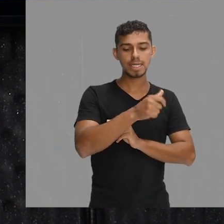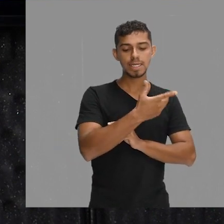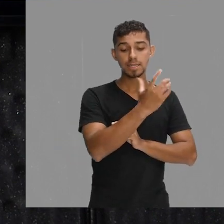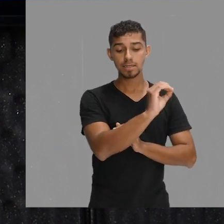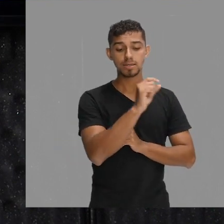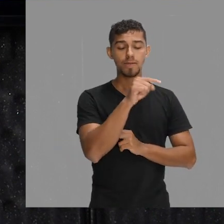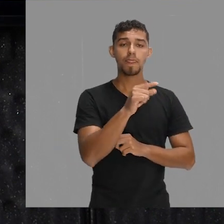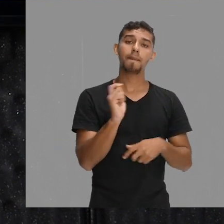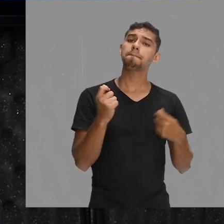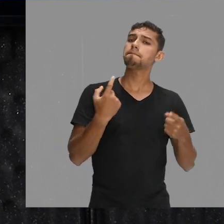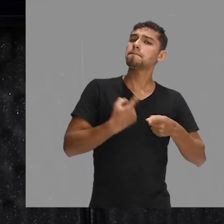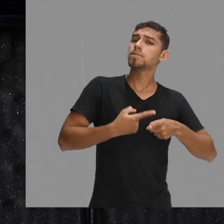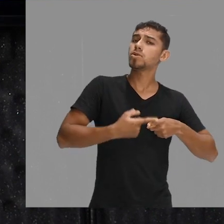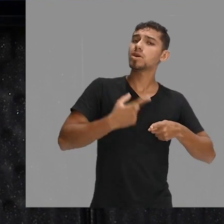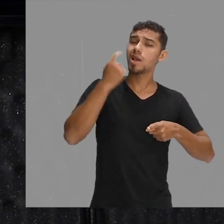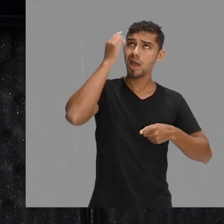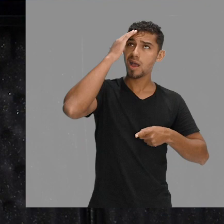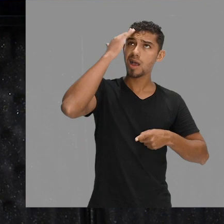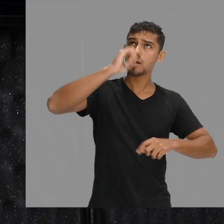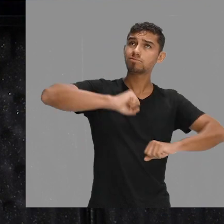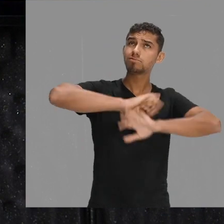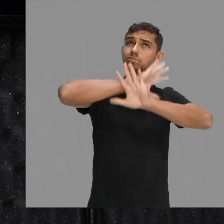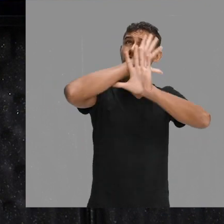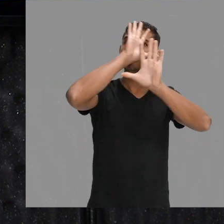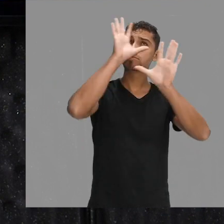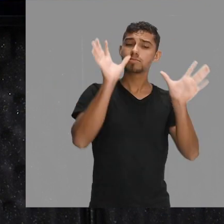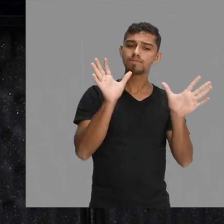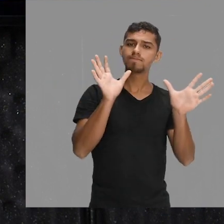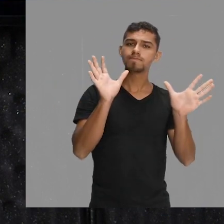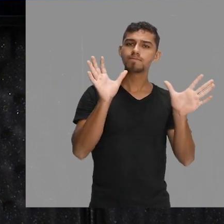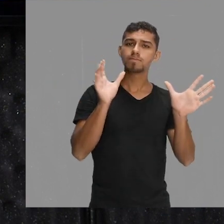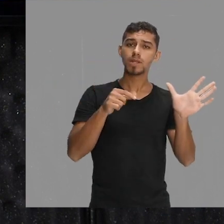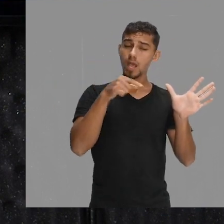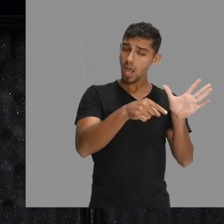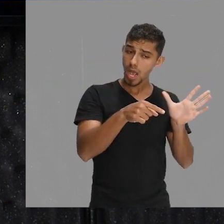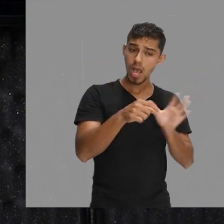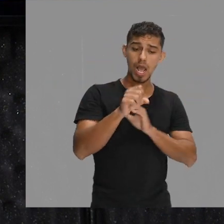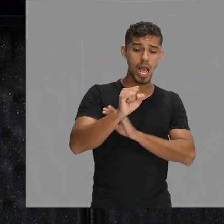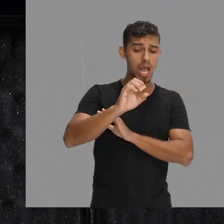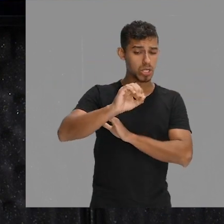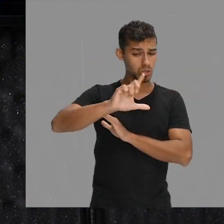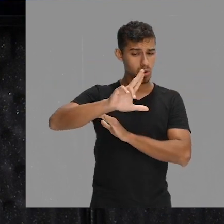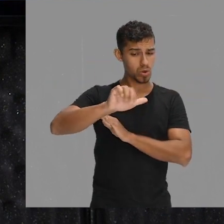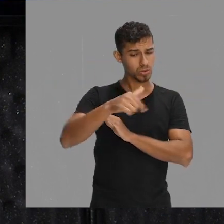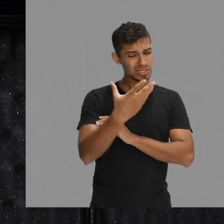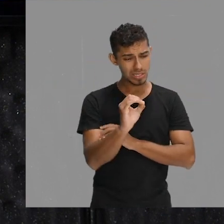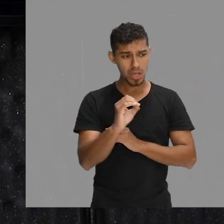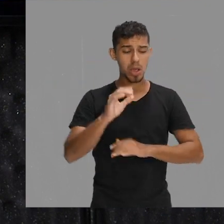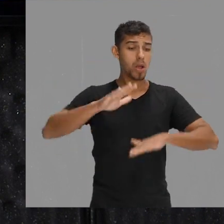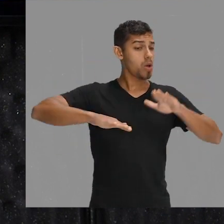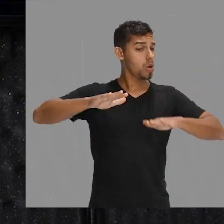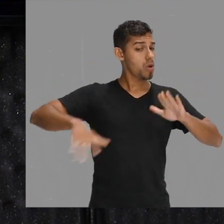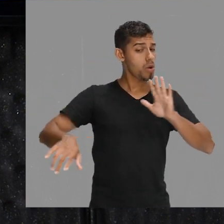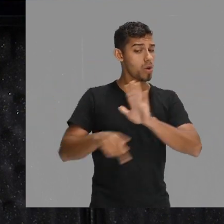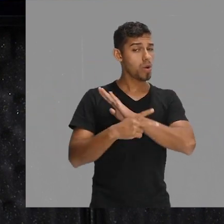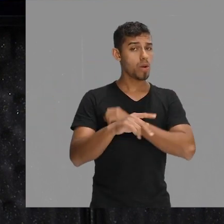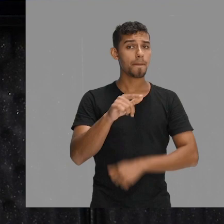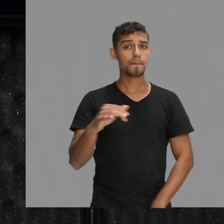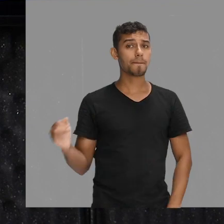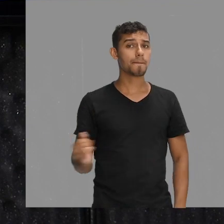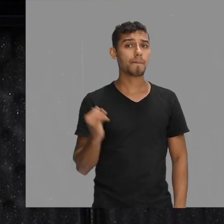que eu preciso ter esse entendimento? Porque na solução o que importa é a quantidade de